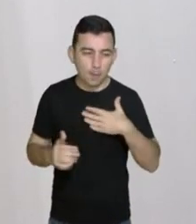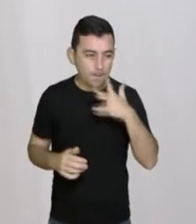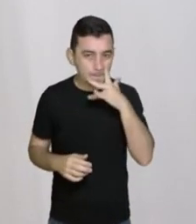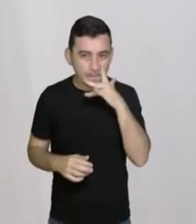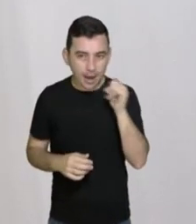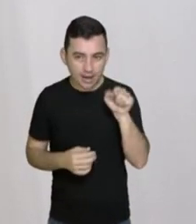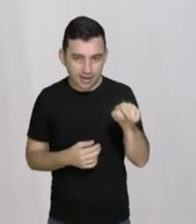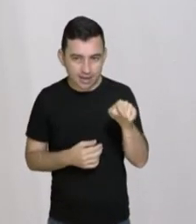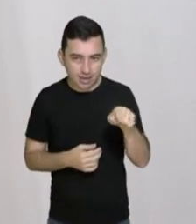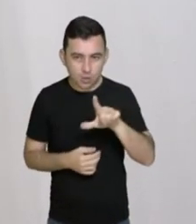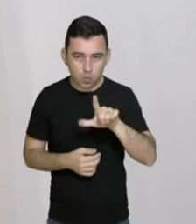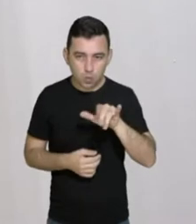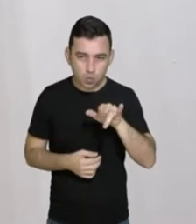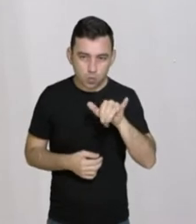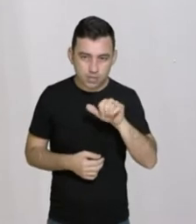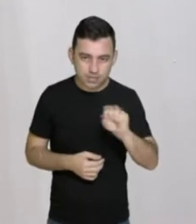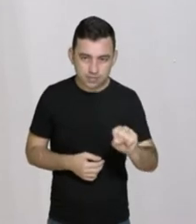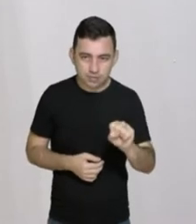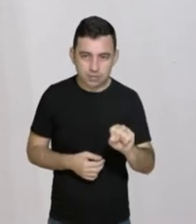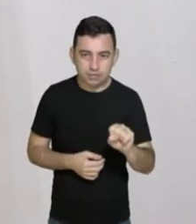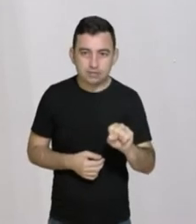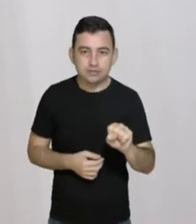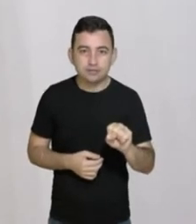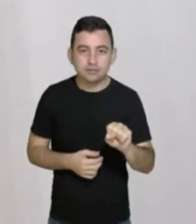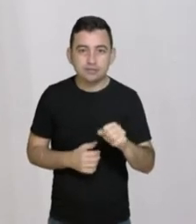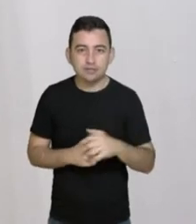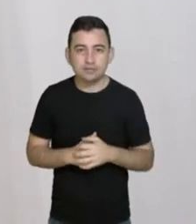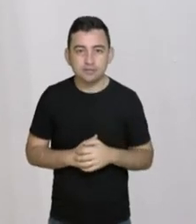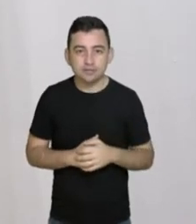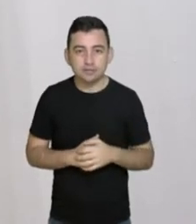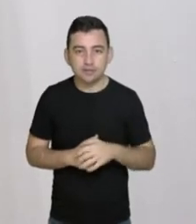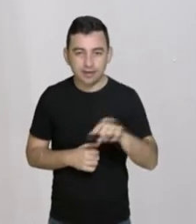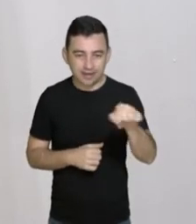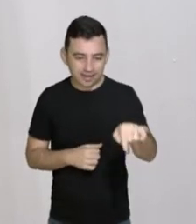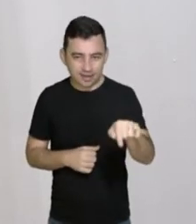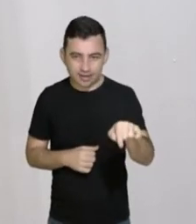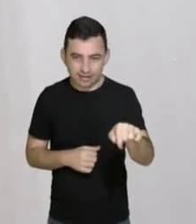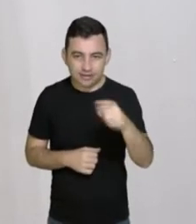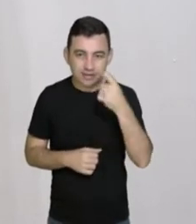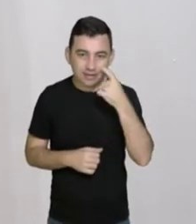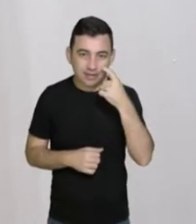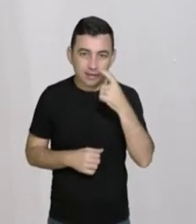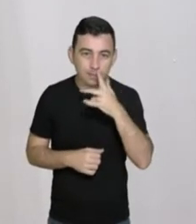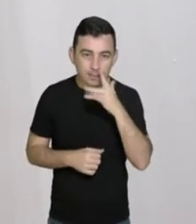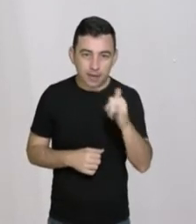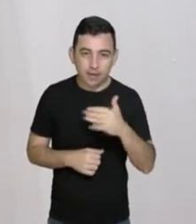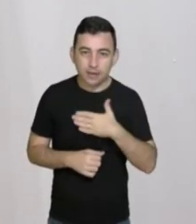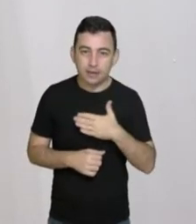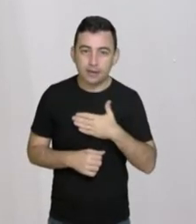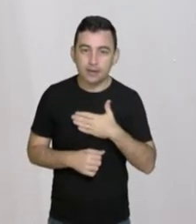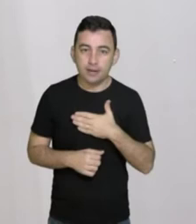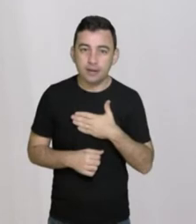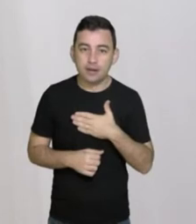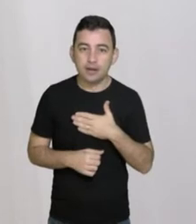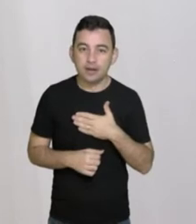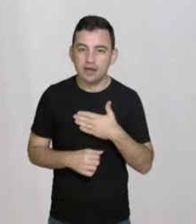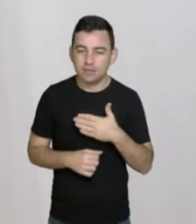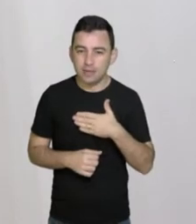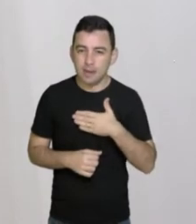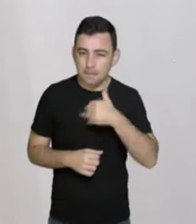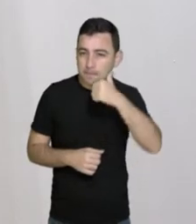José Colasso. Onde é que está o meu pai? Está ali embaixo, está ali. E aí, eu perdi minha mãe muito